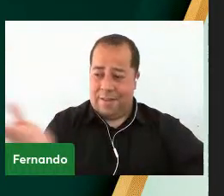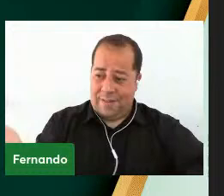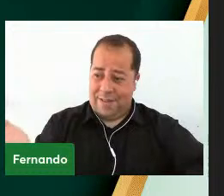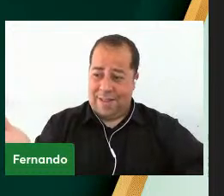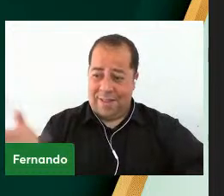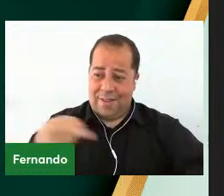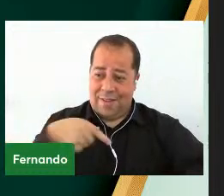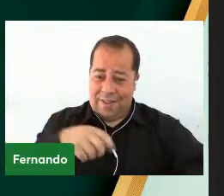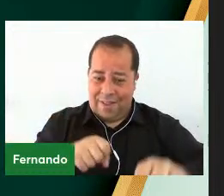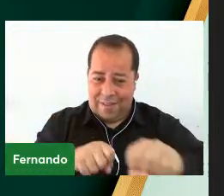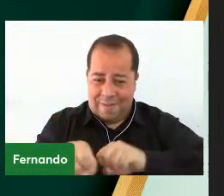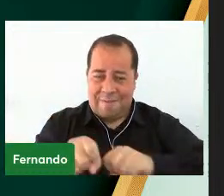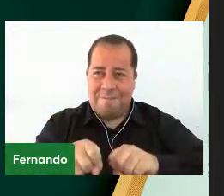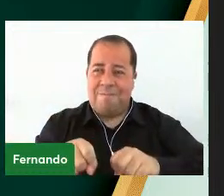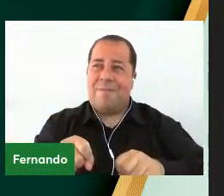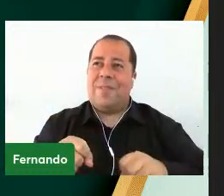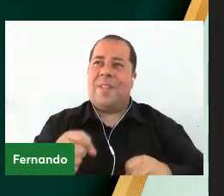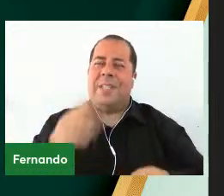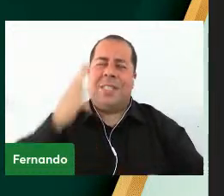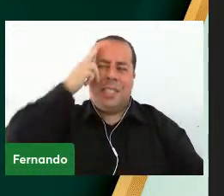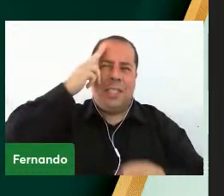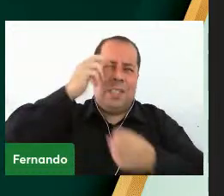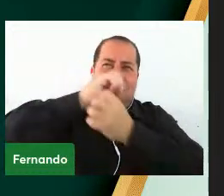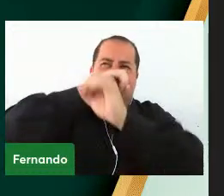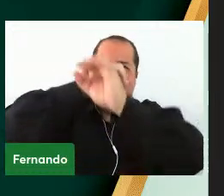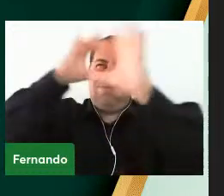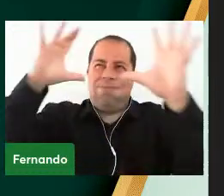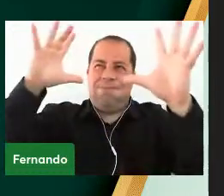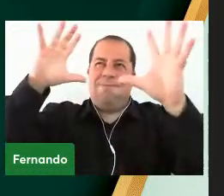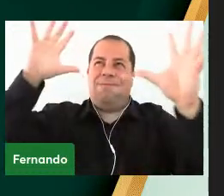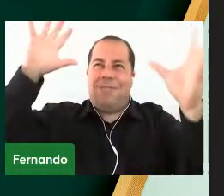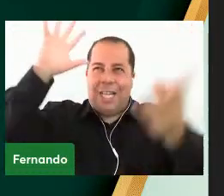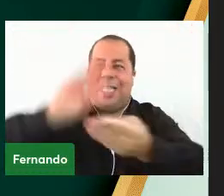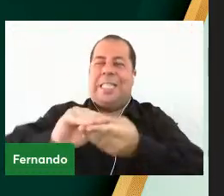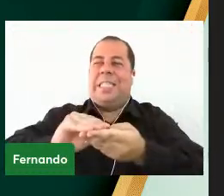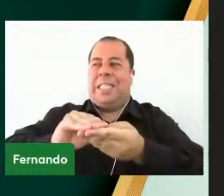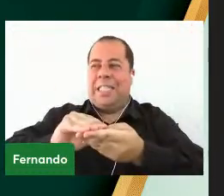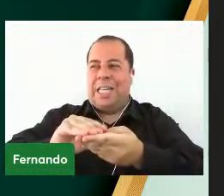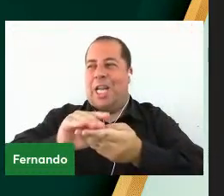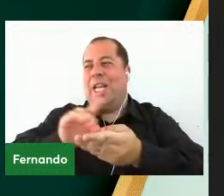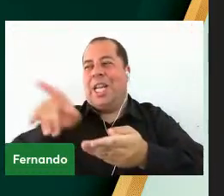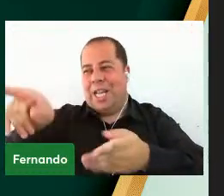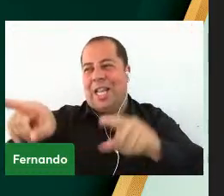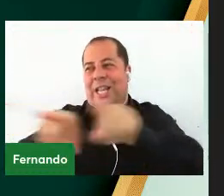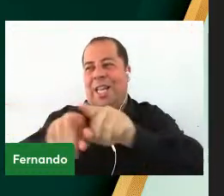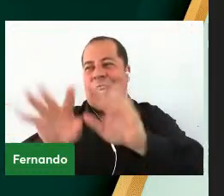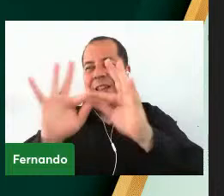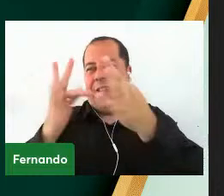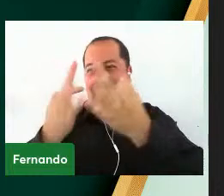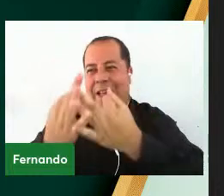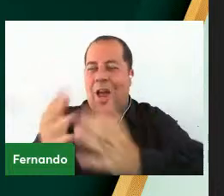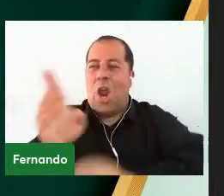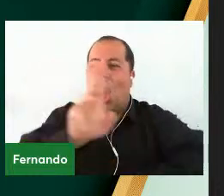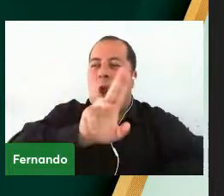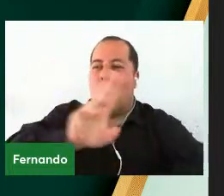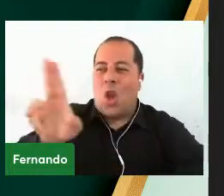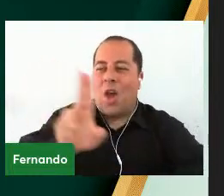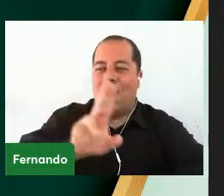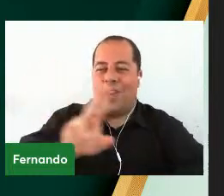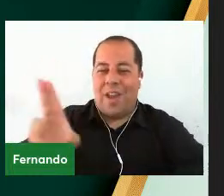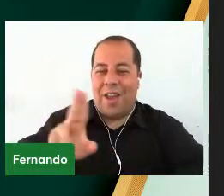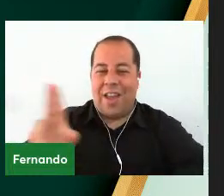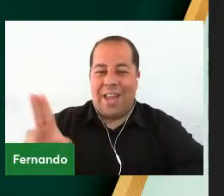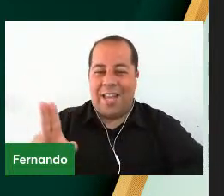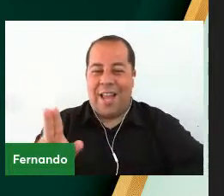formatura, materializa também um sonho de suas famílias. Não é à toa que, quando o nome de cada um é chamado, bate